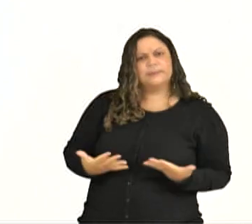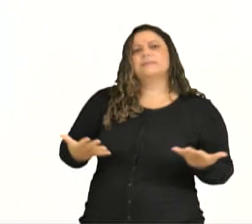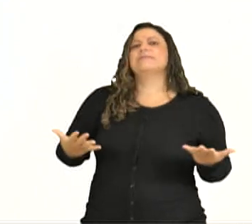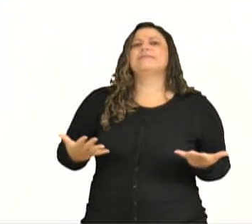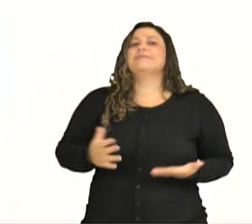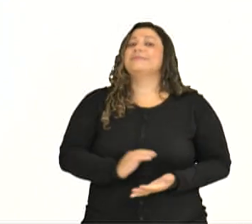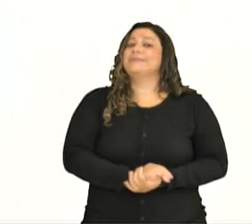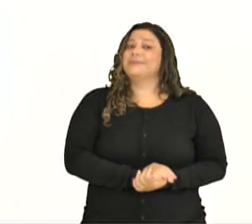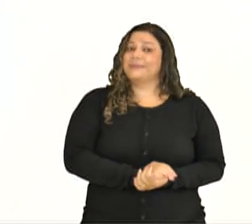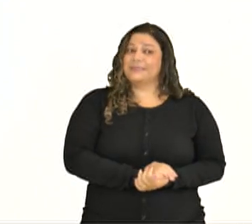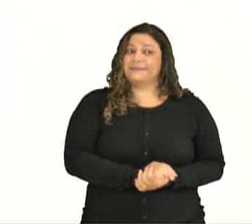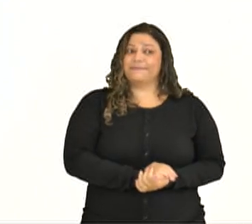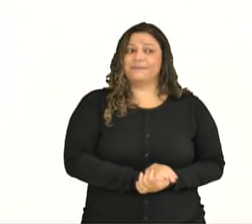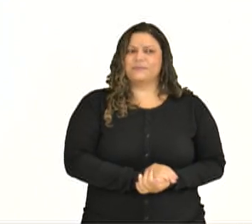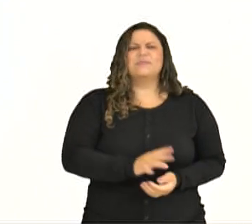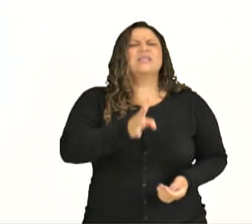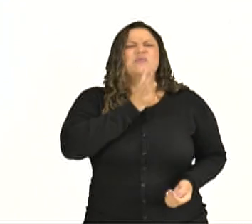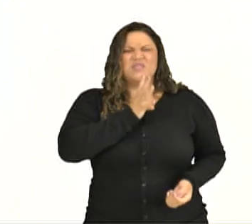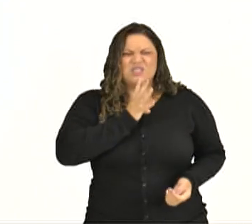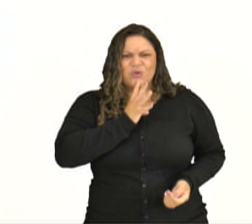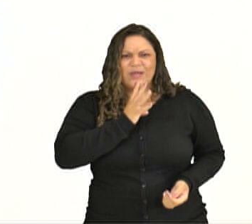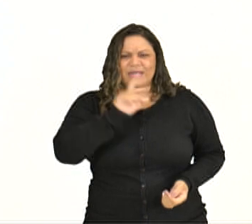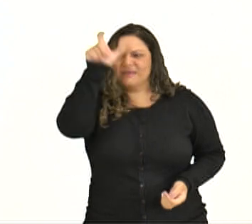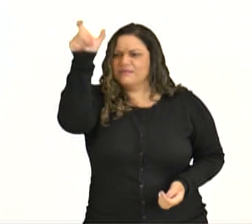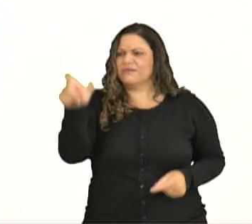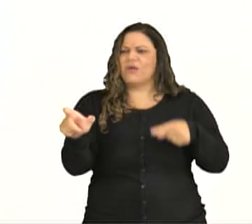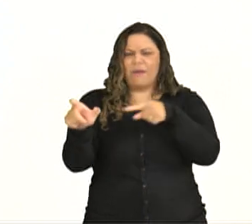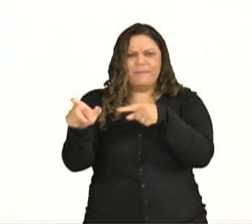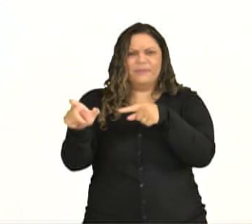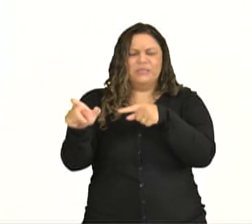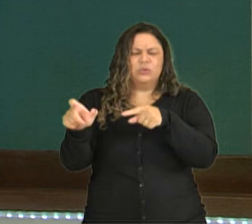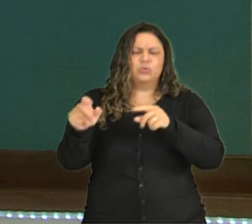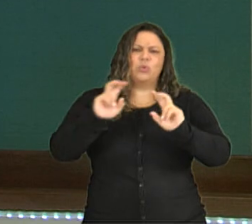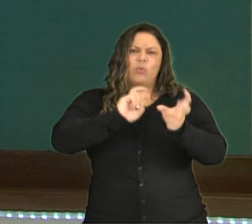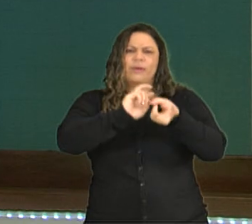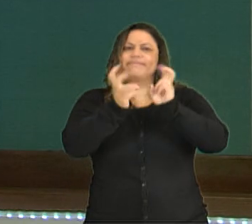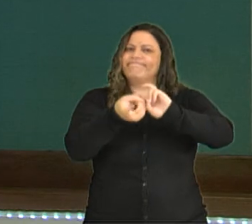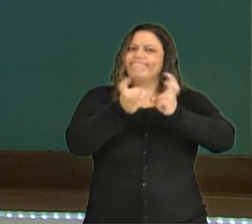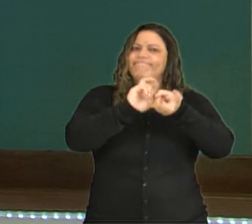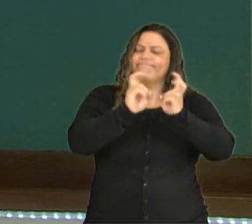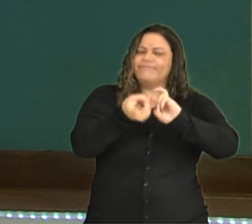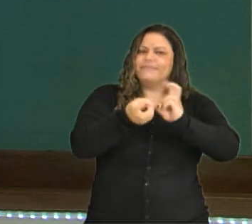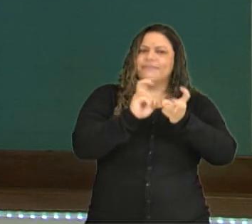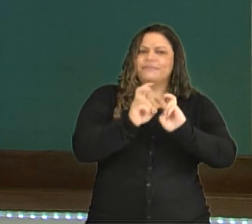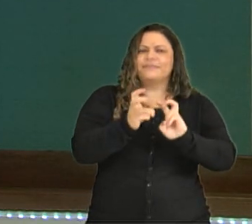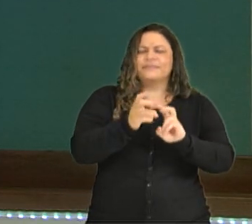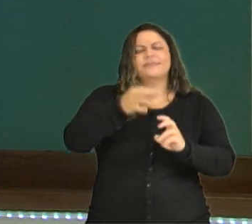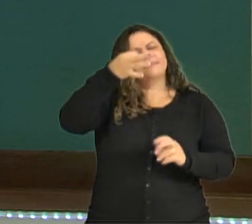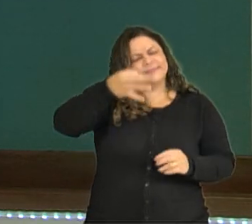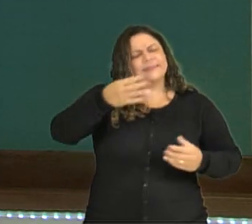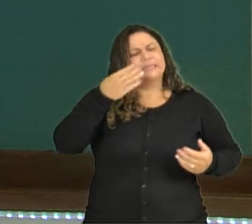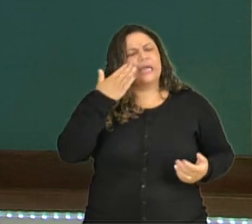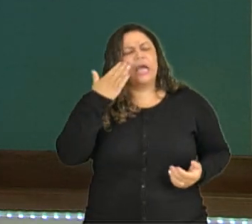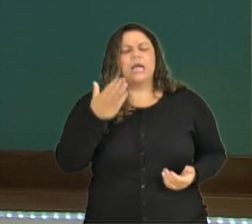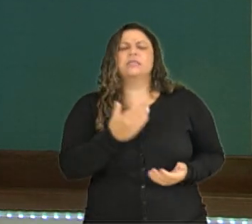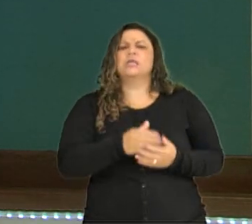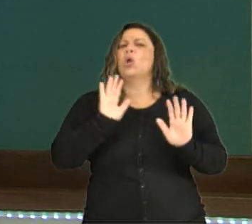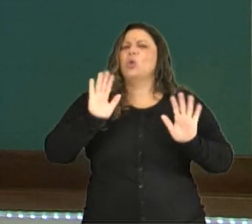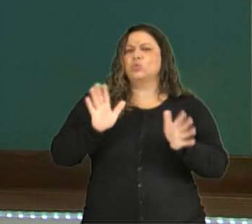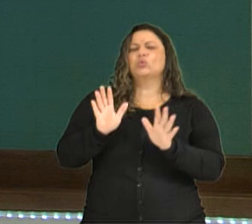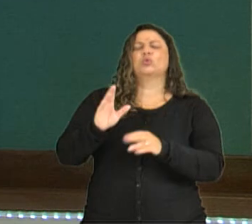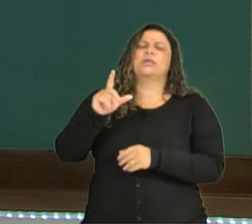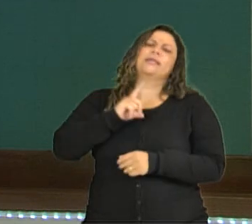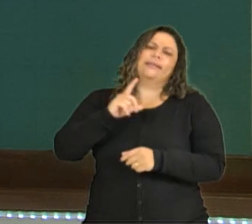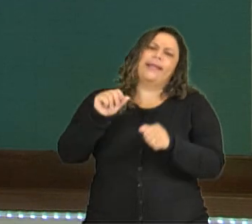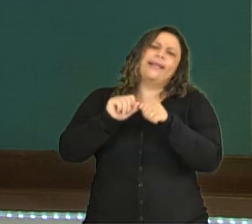eles? Conhece alguém que pratique? Com certeza você deve conhecer alguém que deva praticar, ou tenha praticado, ou